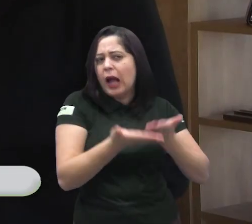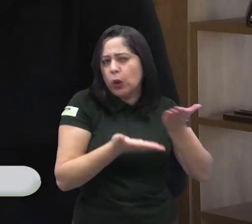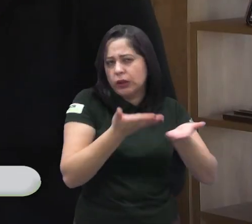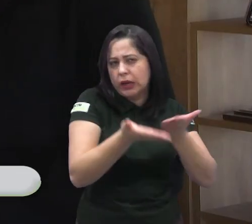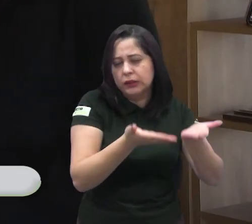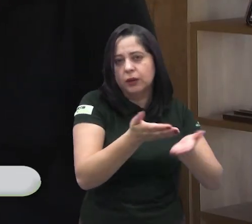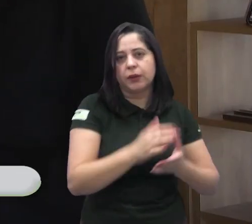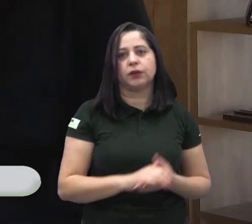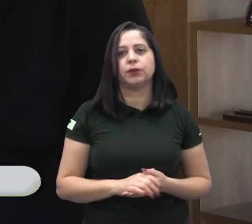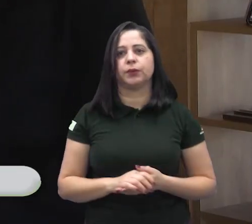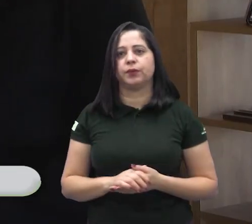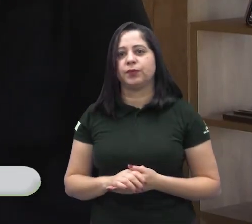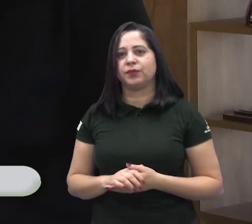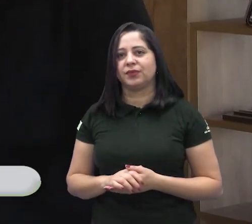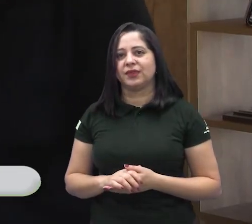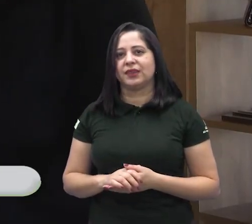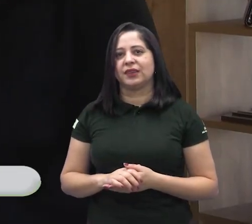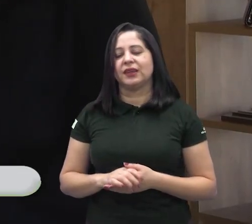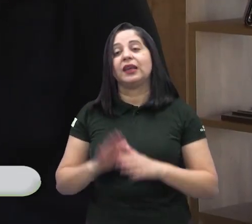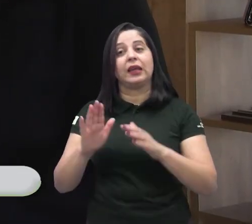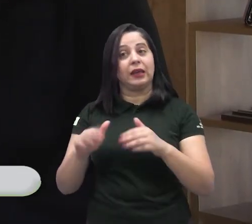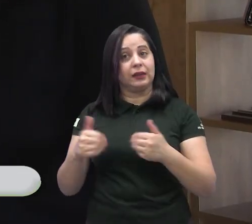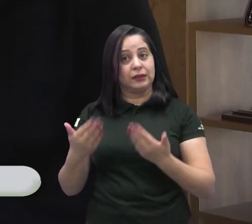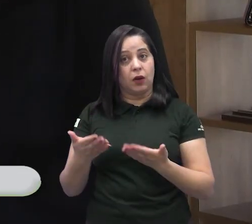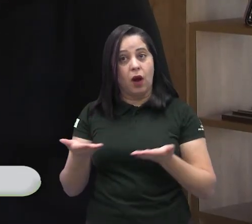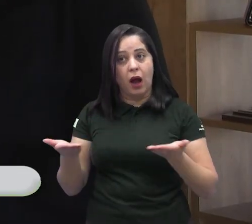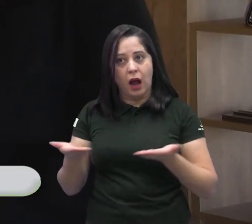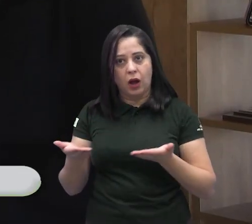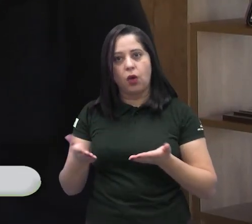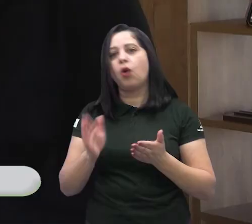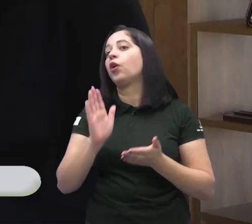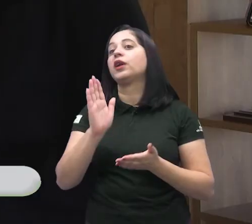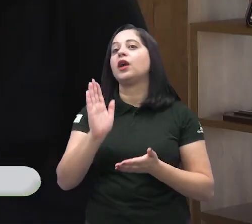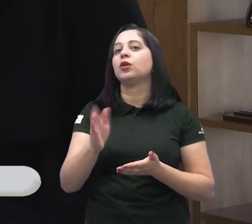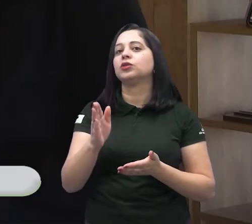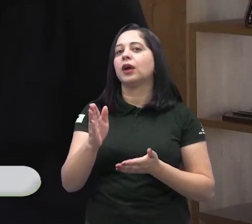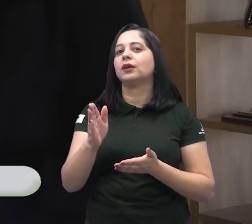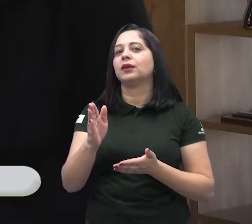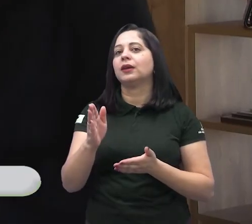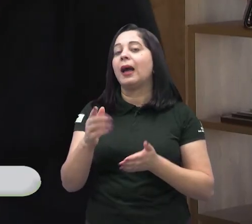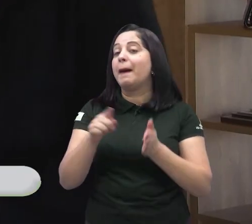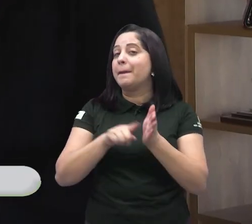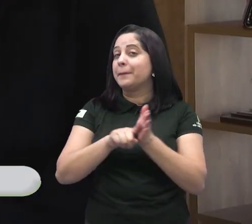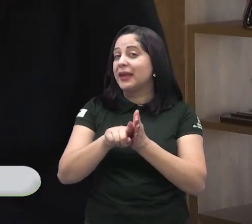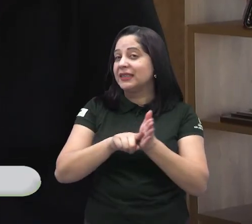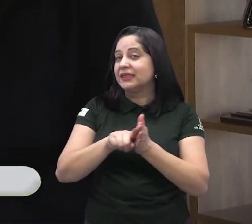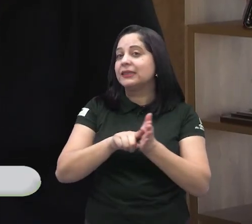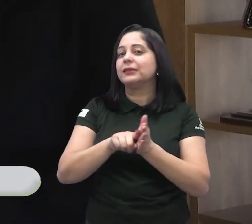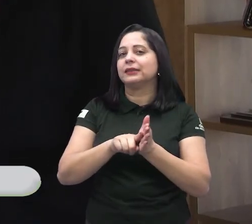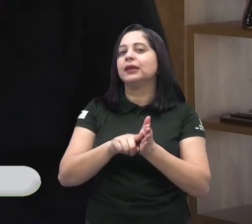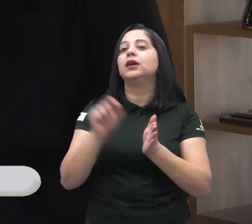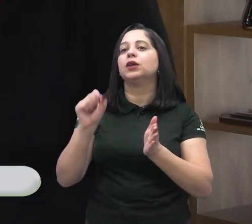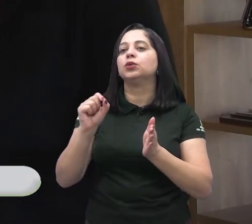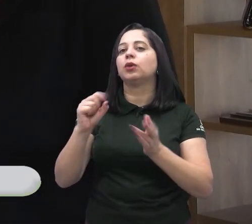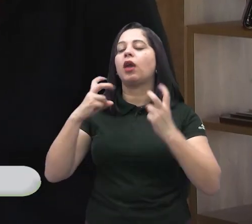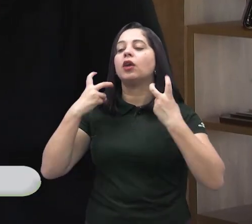ajudar um pouco mais. Você pode contar pra gente? Sim, nós estamos já estudando fazer aplicação